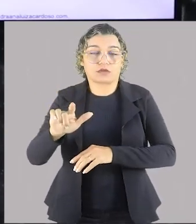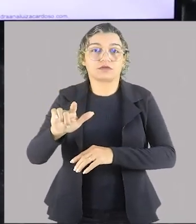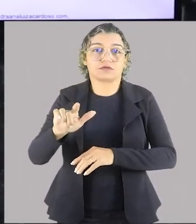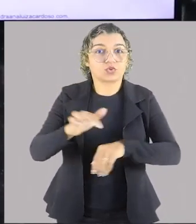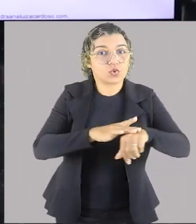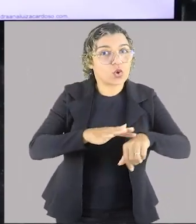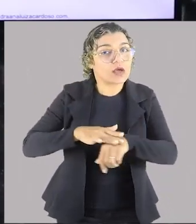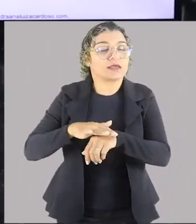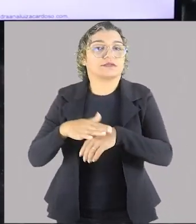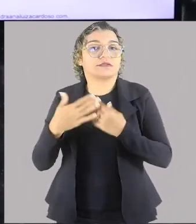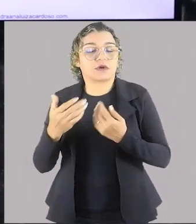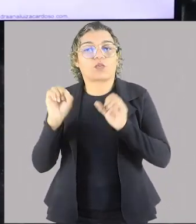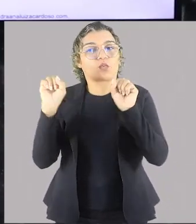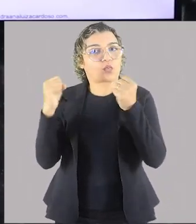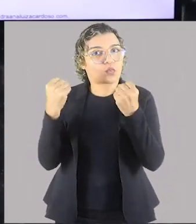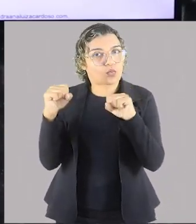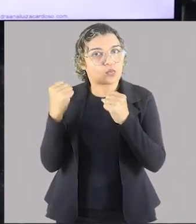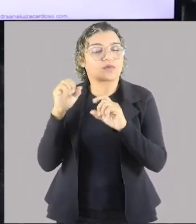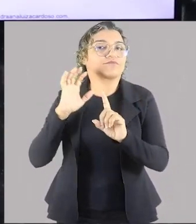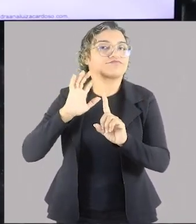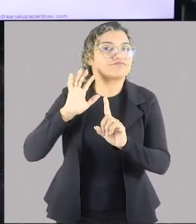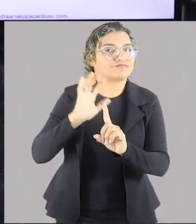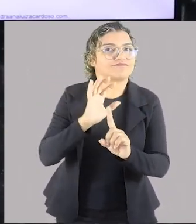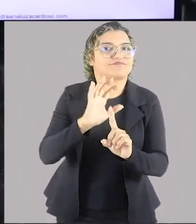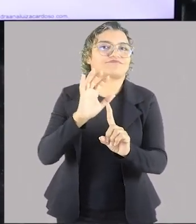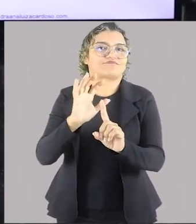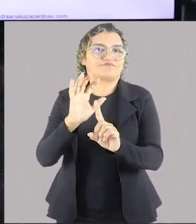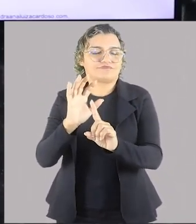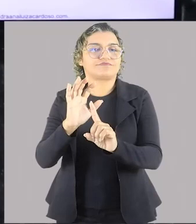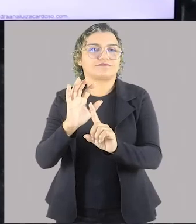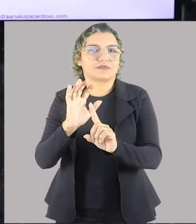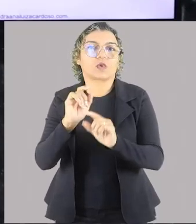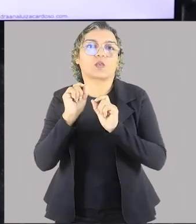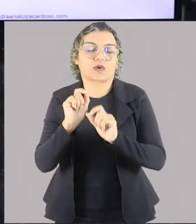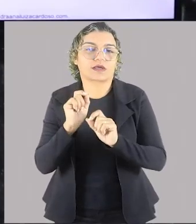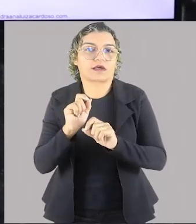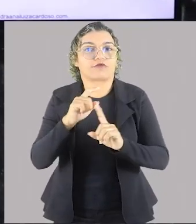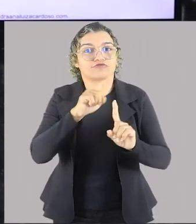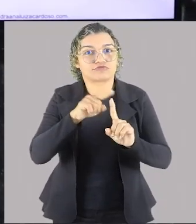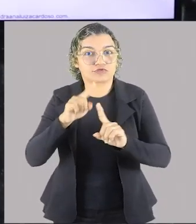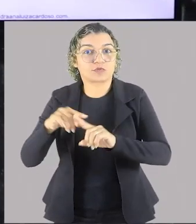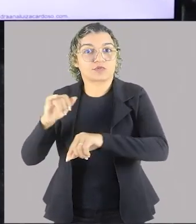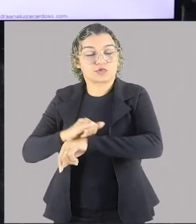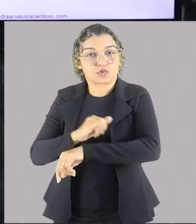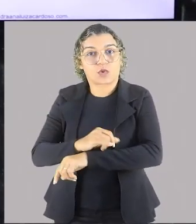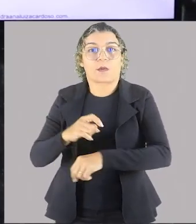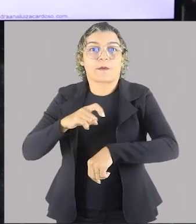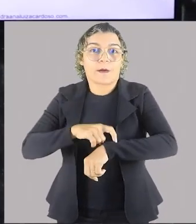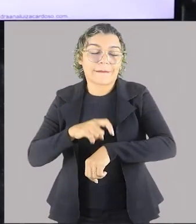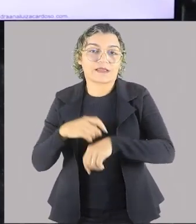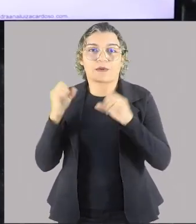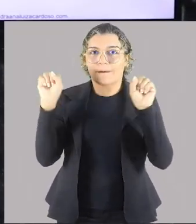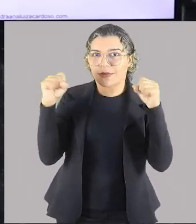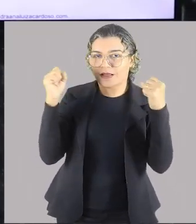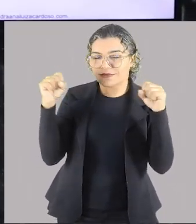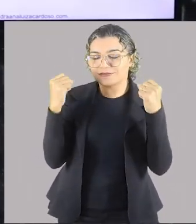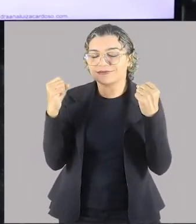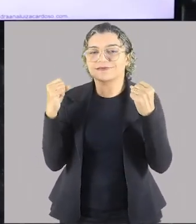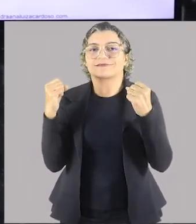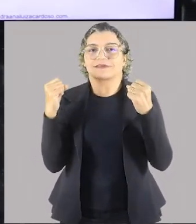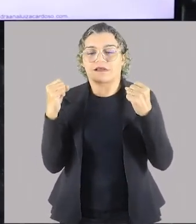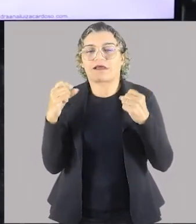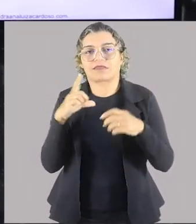físico, ele vai atuar sobre esse tipo de gordura, porque quando a gente pratica exercício físico, a gente vai